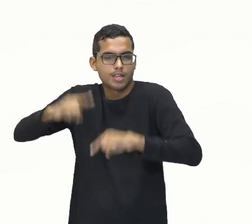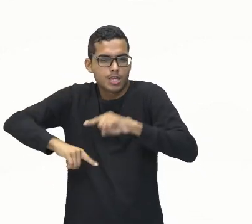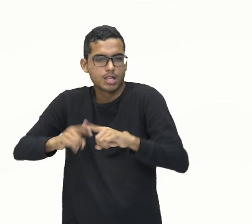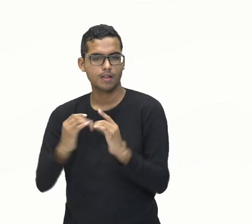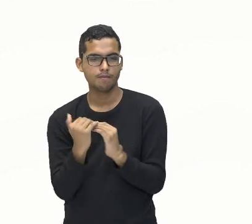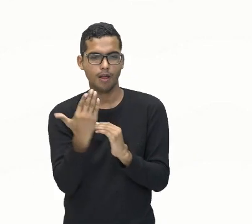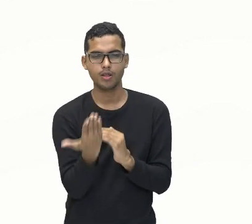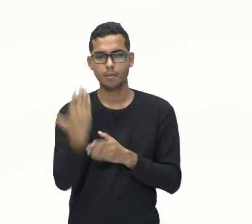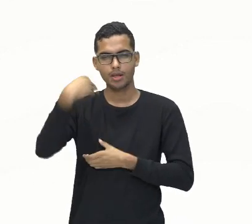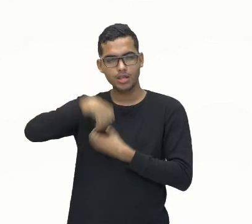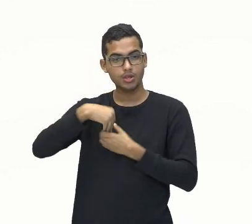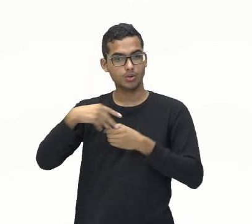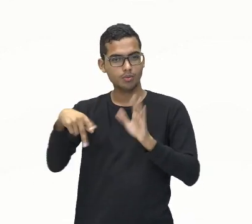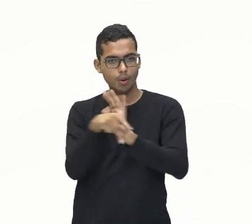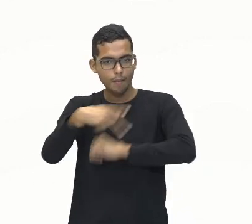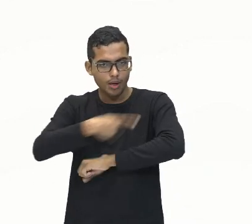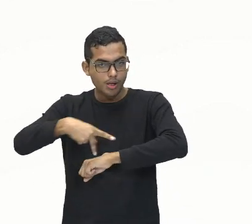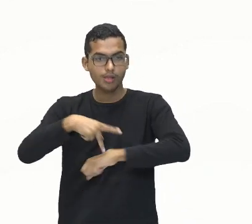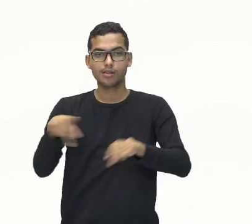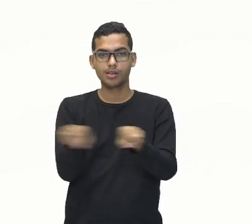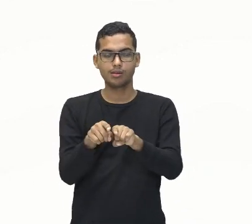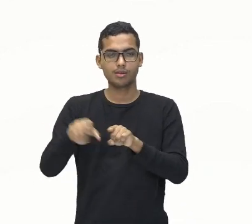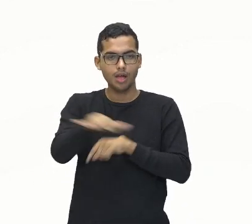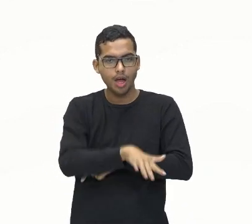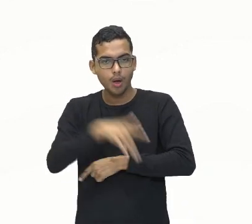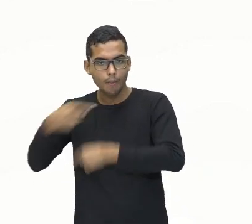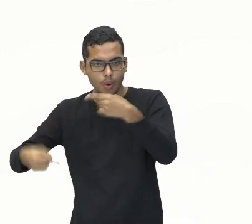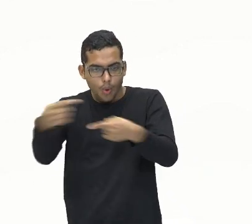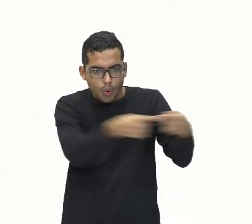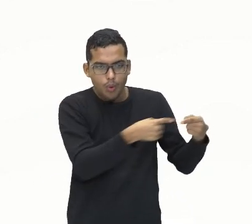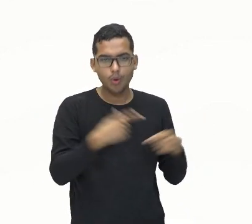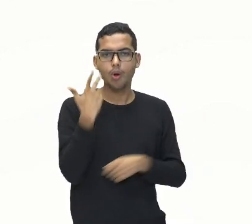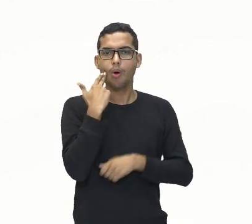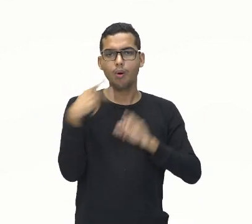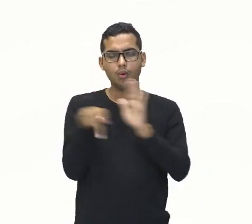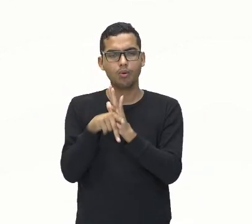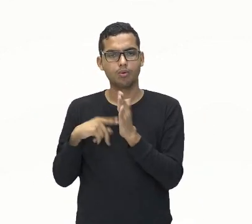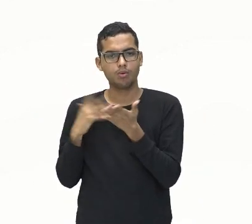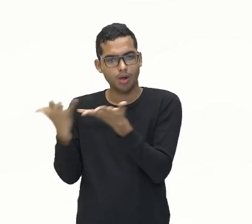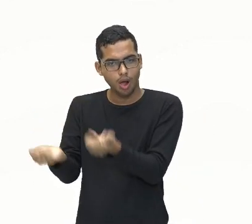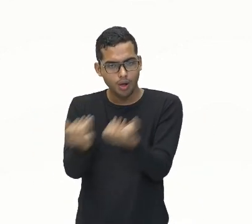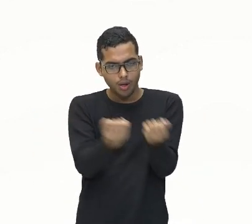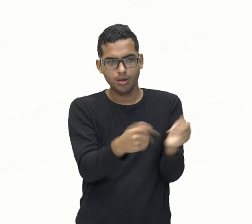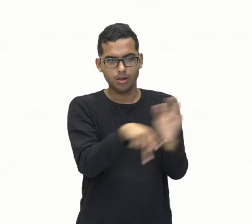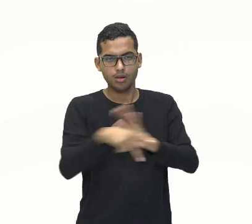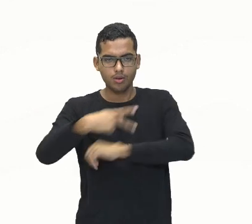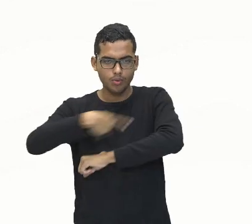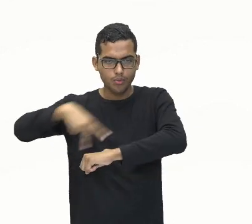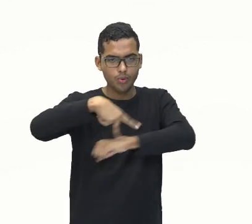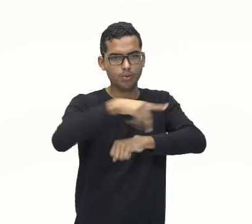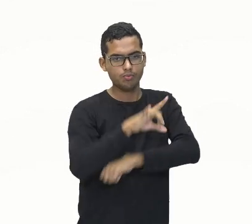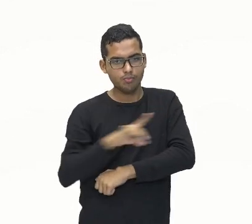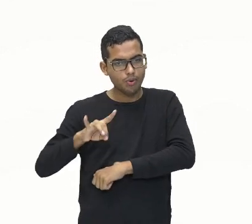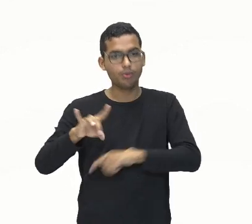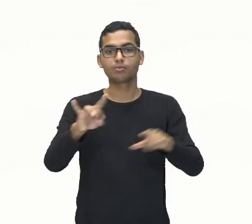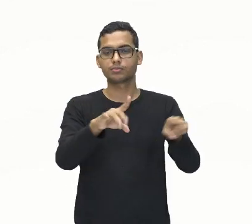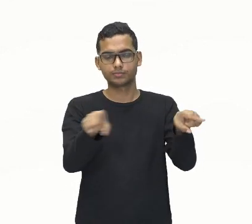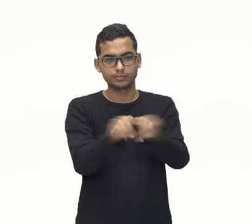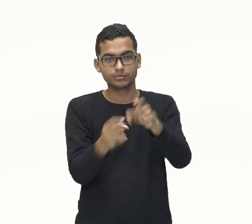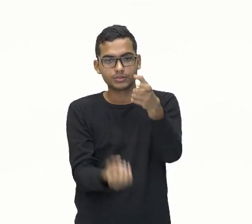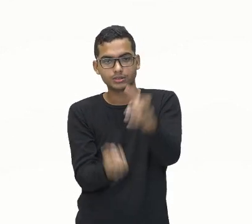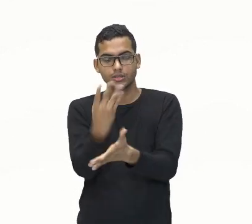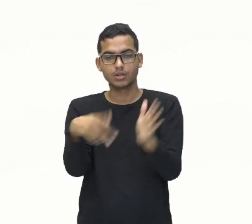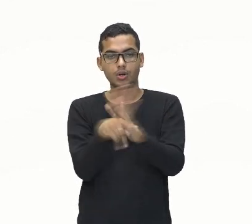exportação, e do campo político, com políticas comuns adotadas entre os países, além da